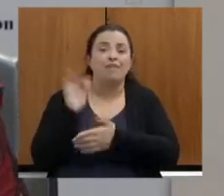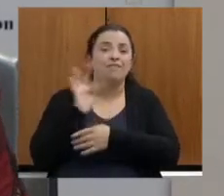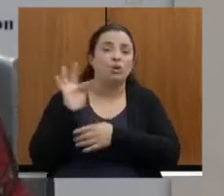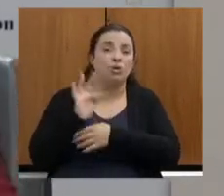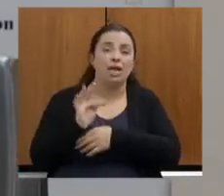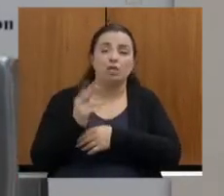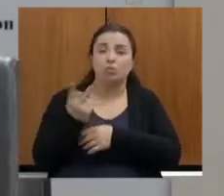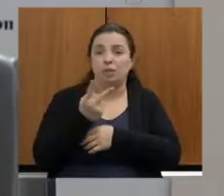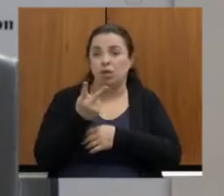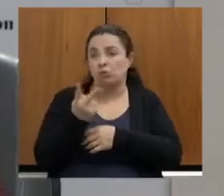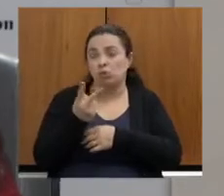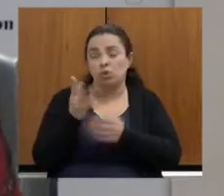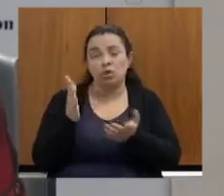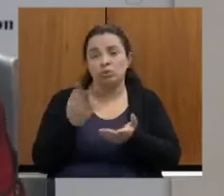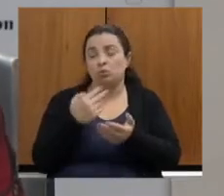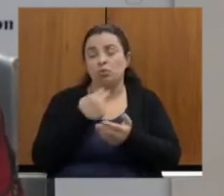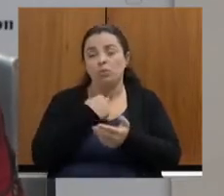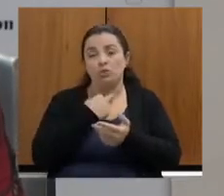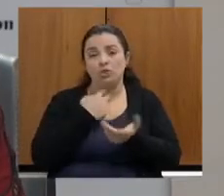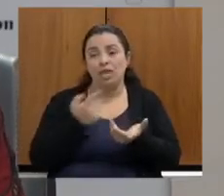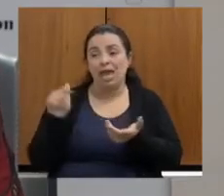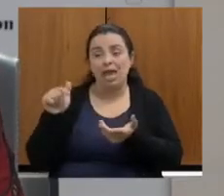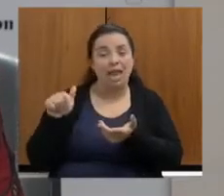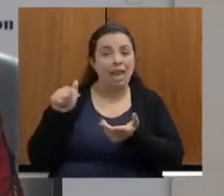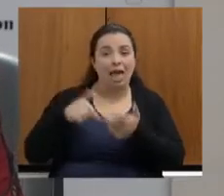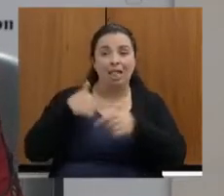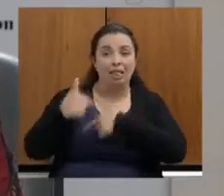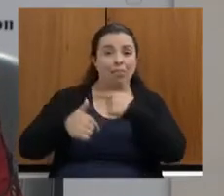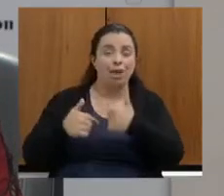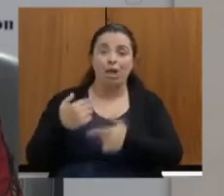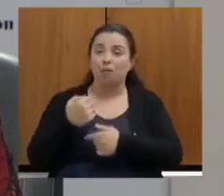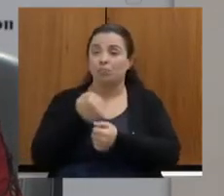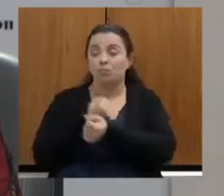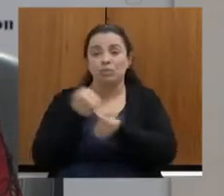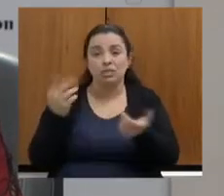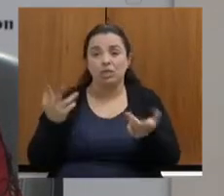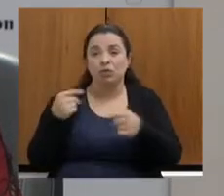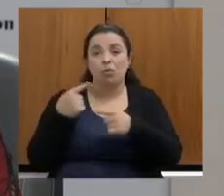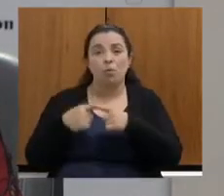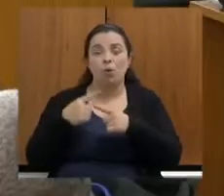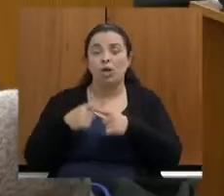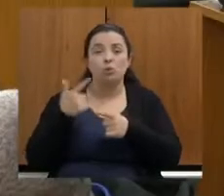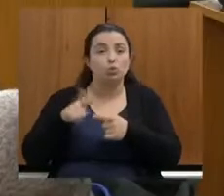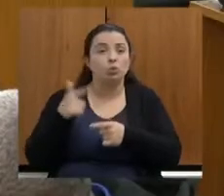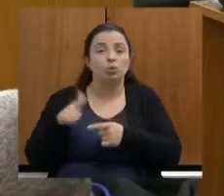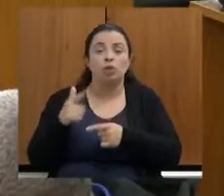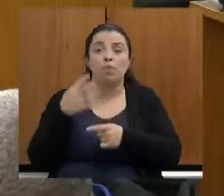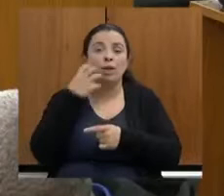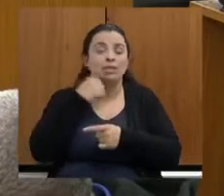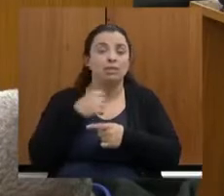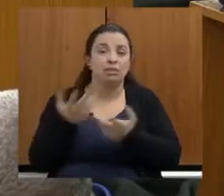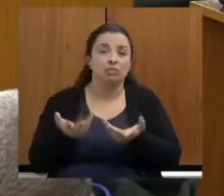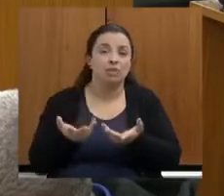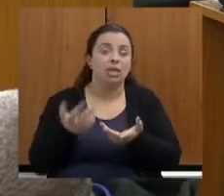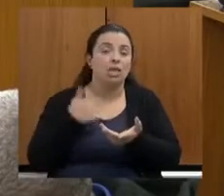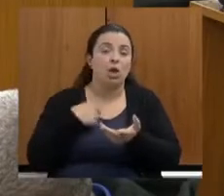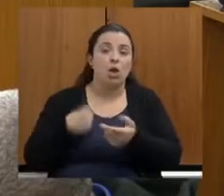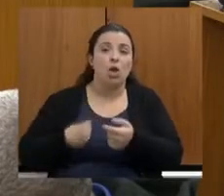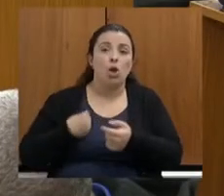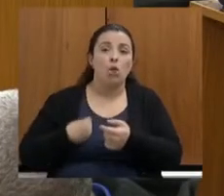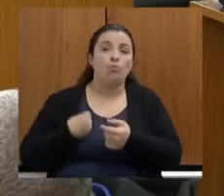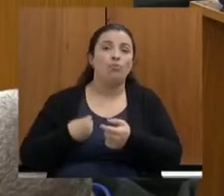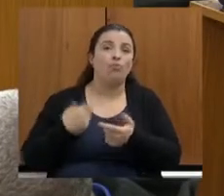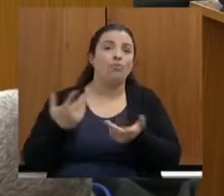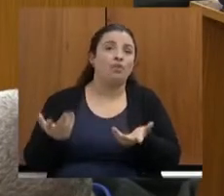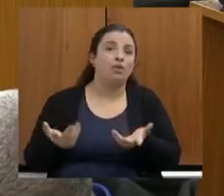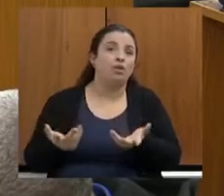trabalhar porque não tem renda não tinha mais ainda sobrevivia se tempo vendendo que tinha então assim antes do rompimento sempre sobravam